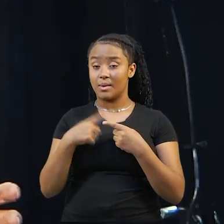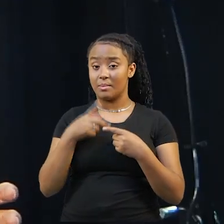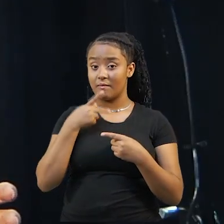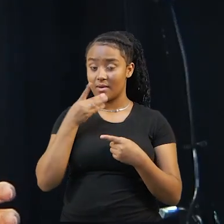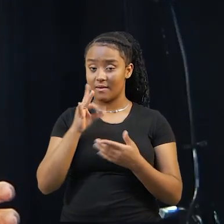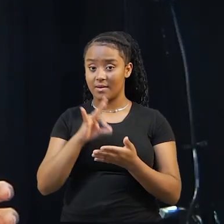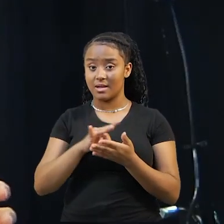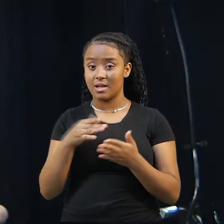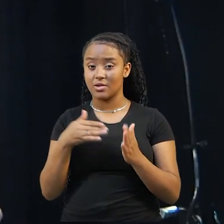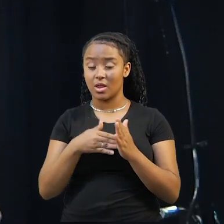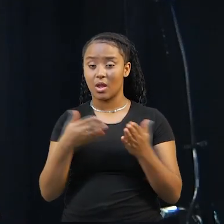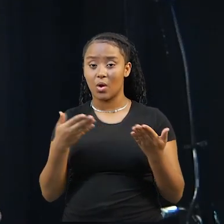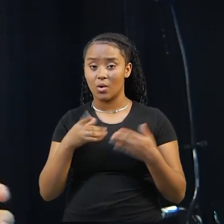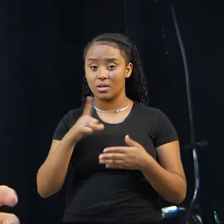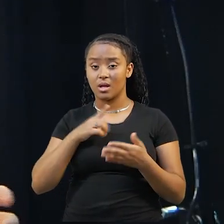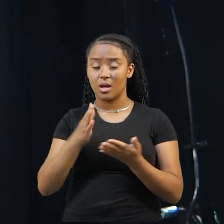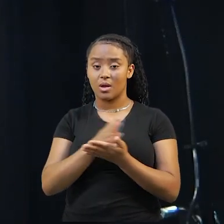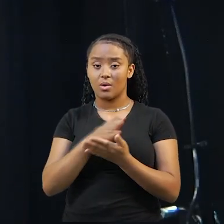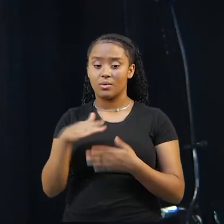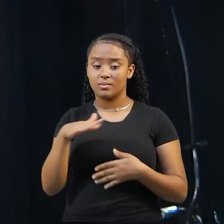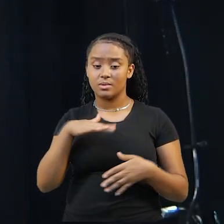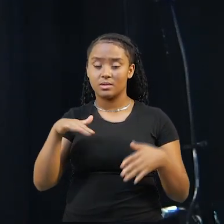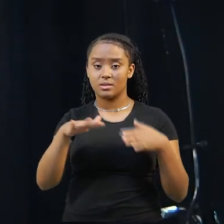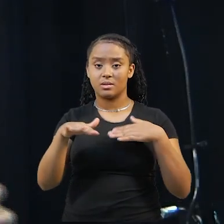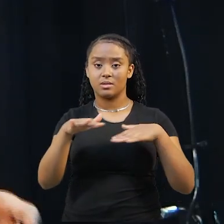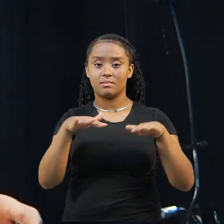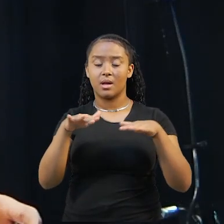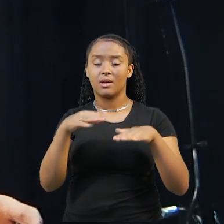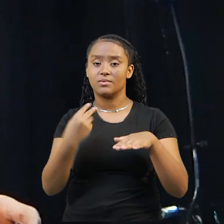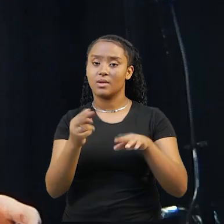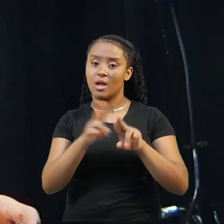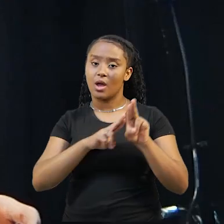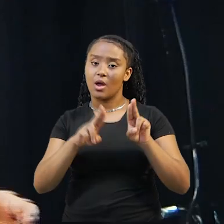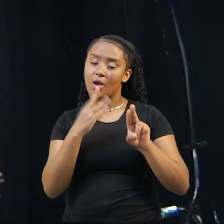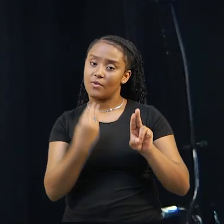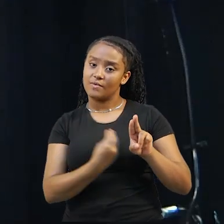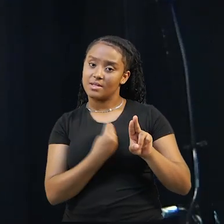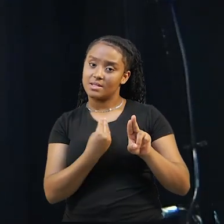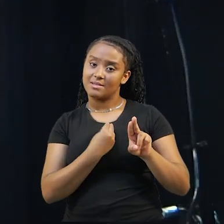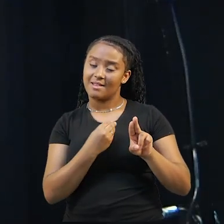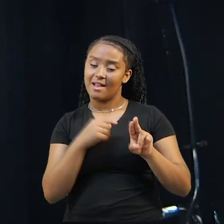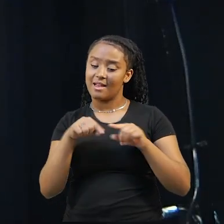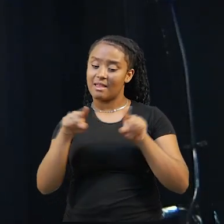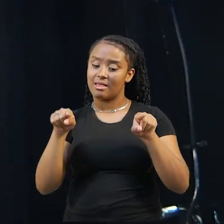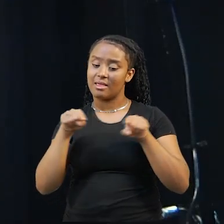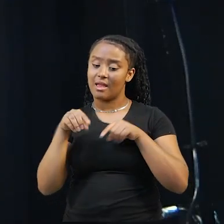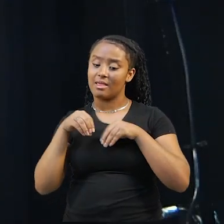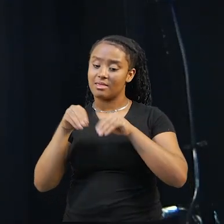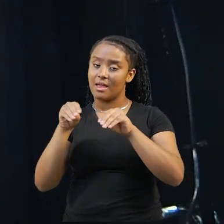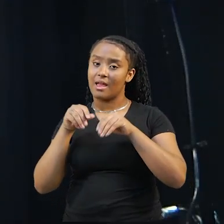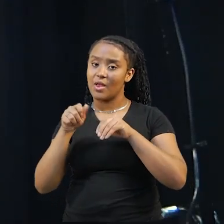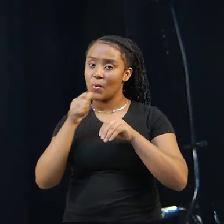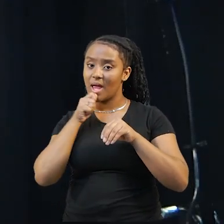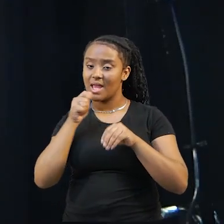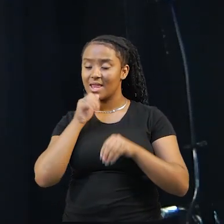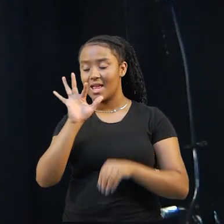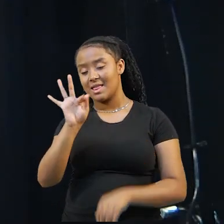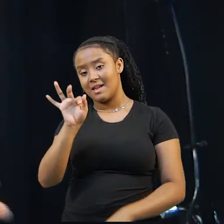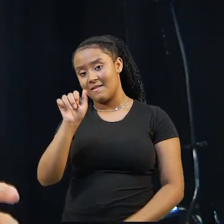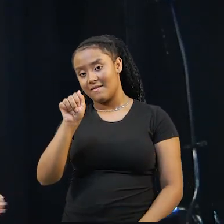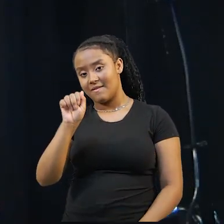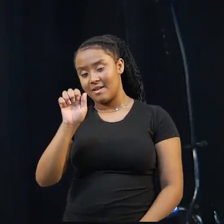Porque, na verdade, até hoje a gente ainda tem alguns espaços em que a UFO está e que tem terrenos da FAEPO,